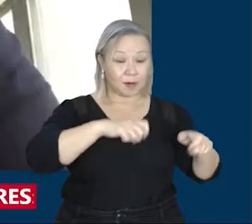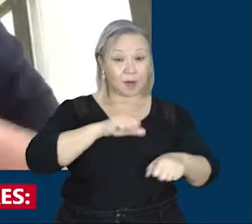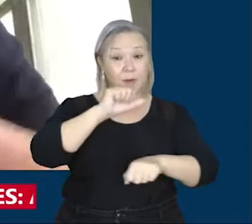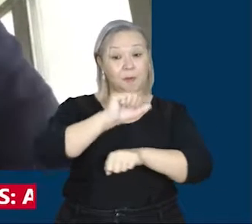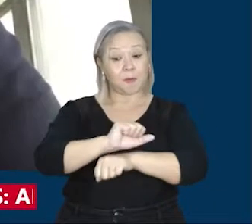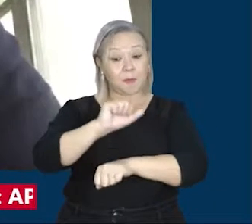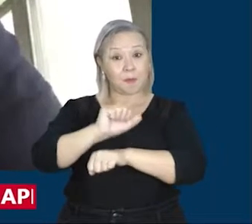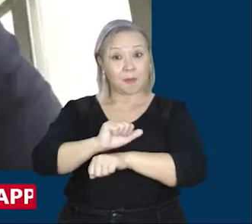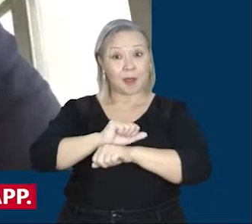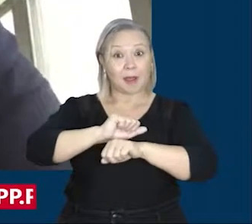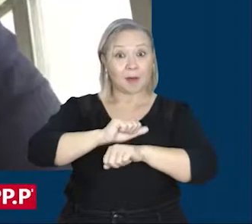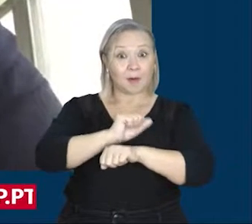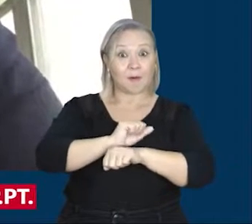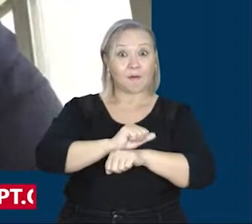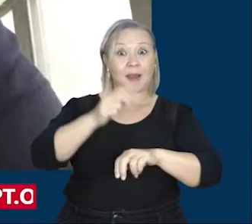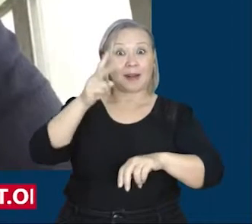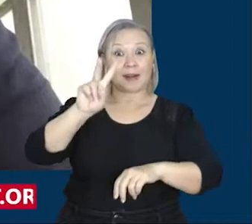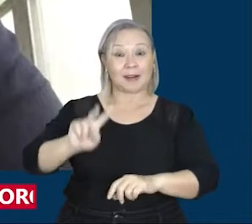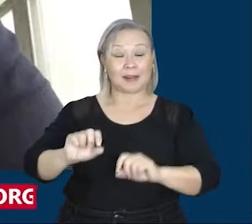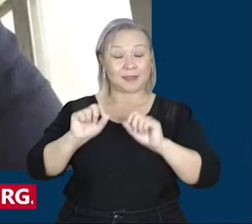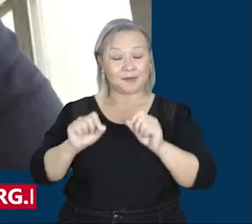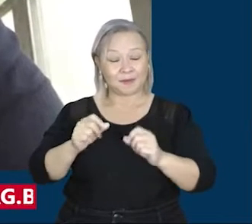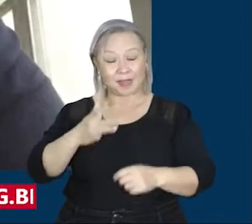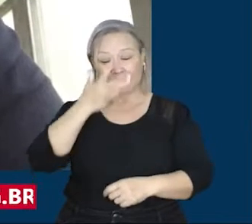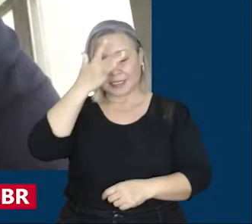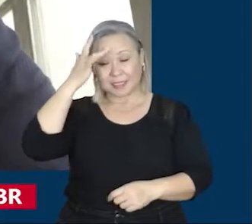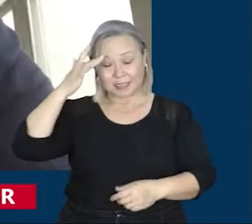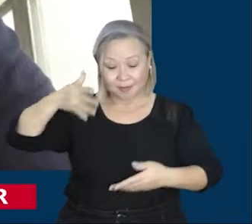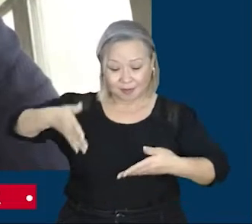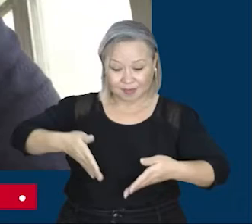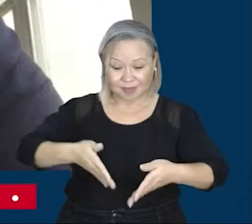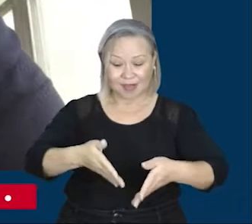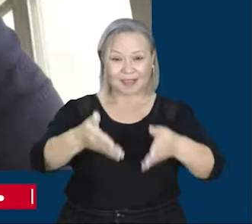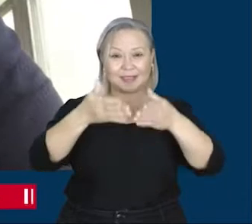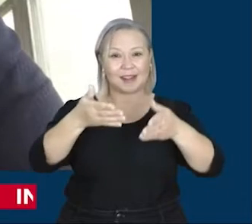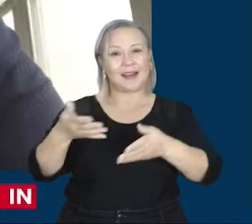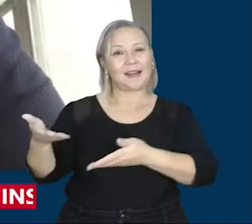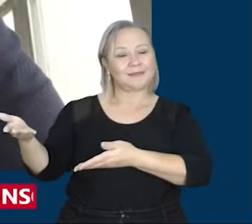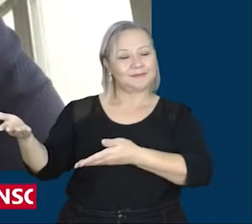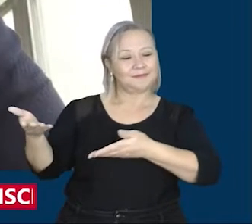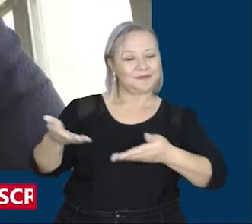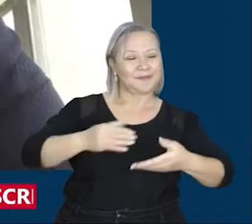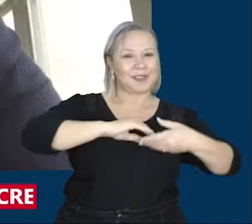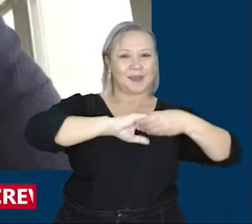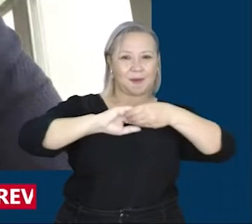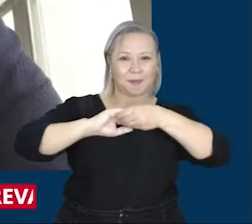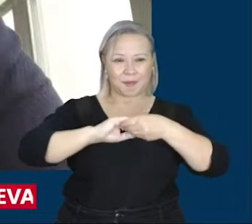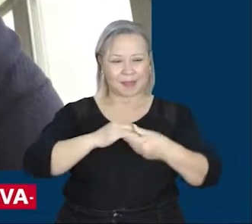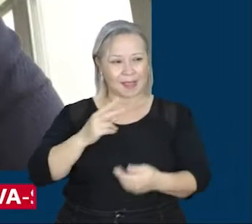porque as pessoas vinham para a estrada, né, cumprimentar e tratar de vê-lo. Então, acho que vai ser uma